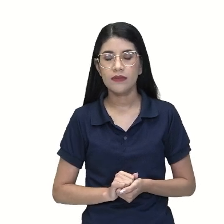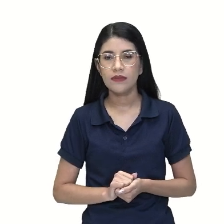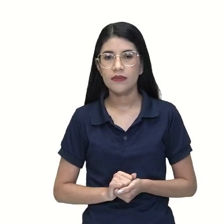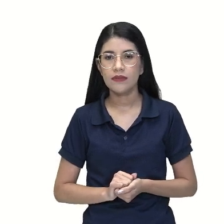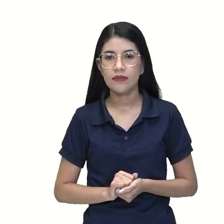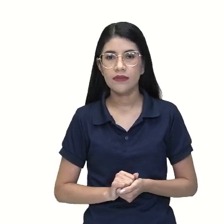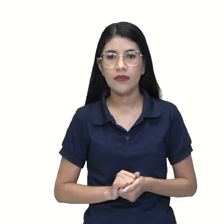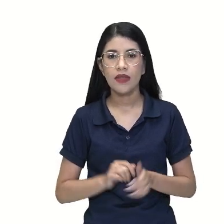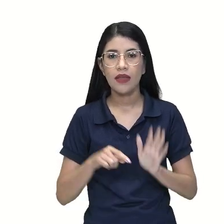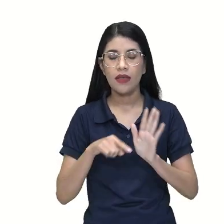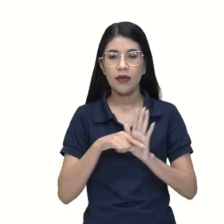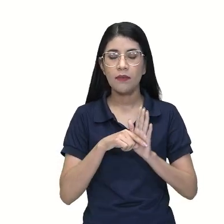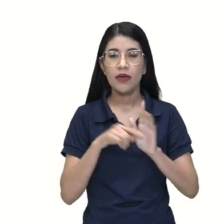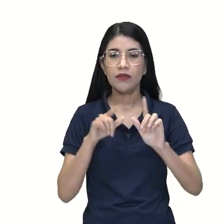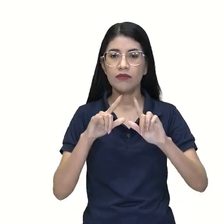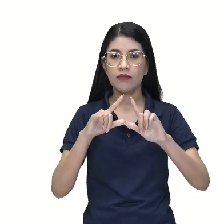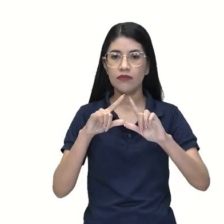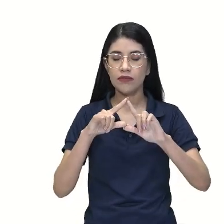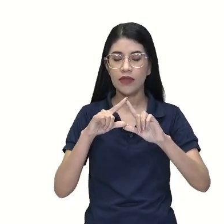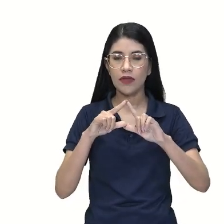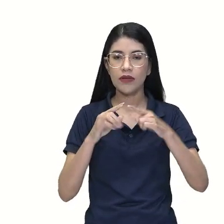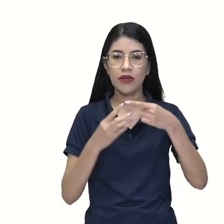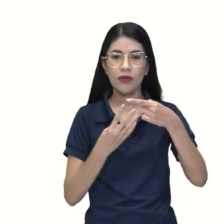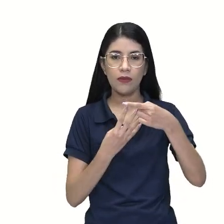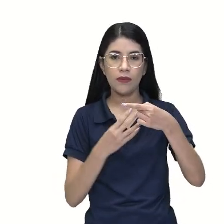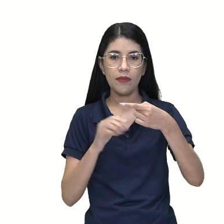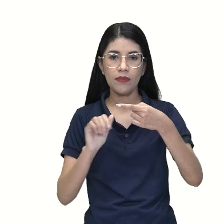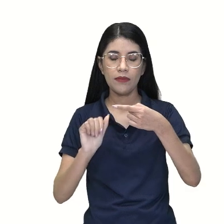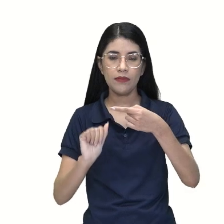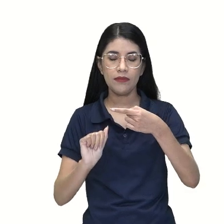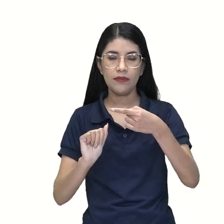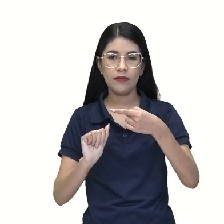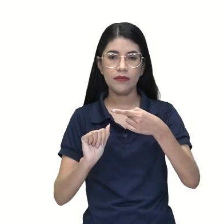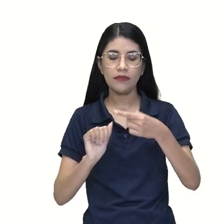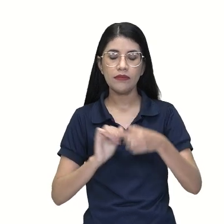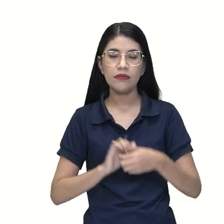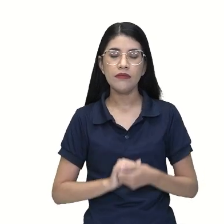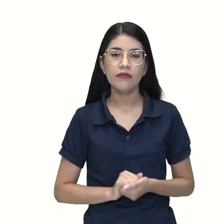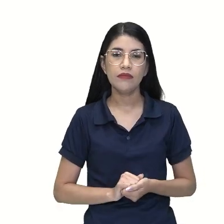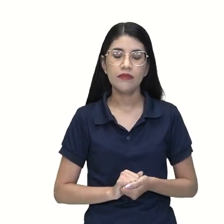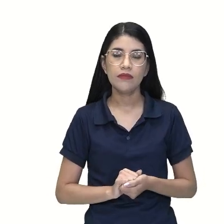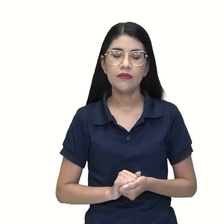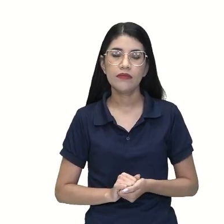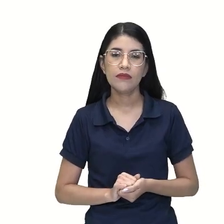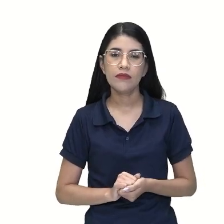Menos delta sobre 4a. Beleza?